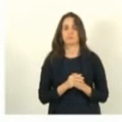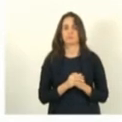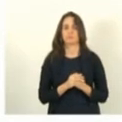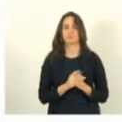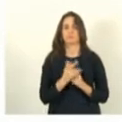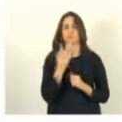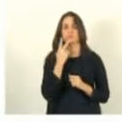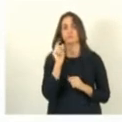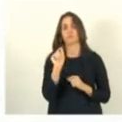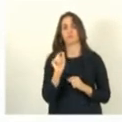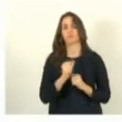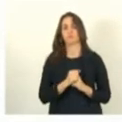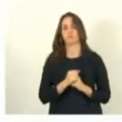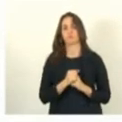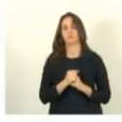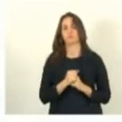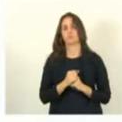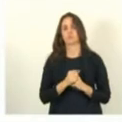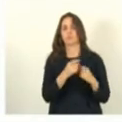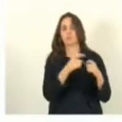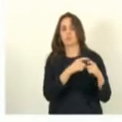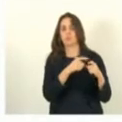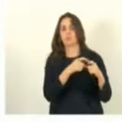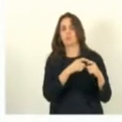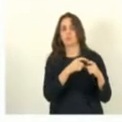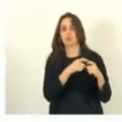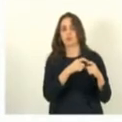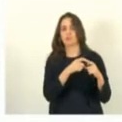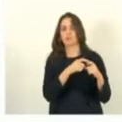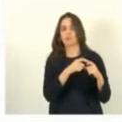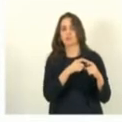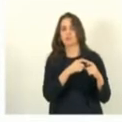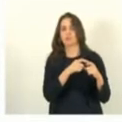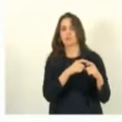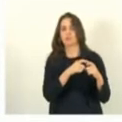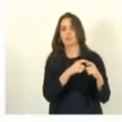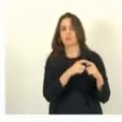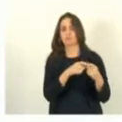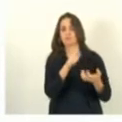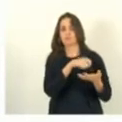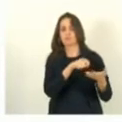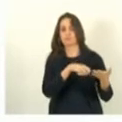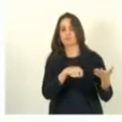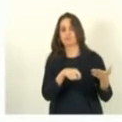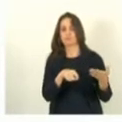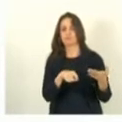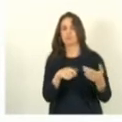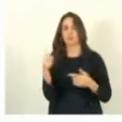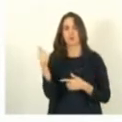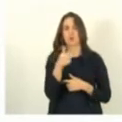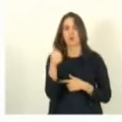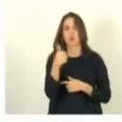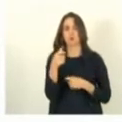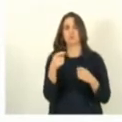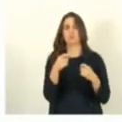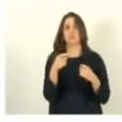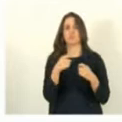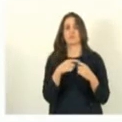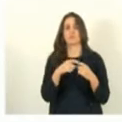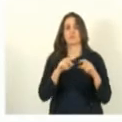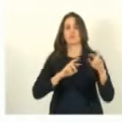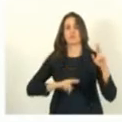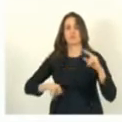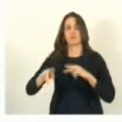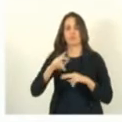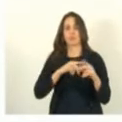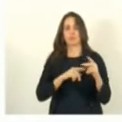Falou que o médico prescrevia uma coisa, como não, no mesmo médico, praticamente nos 11 dias, 11 médicos diferentes, cada